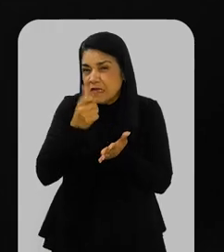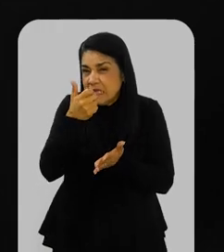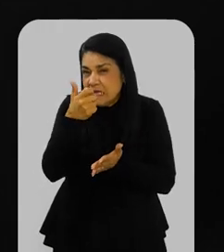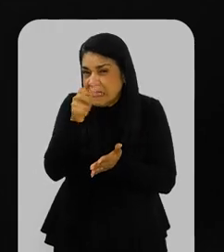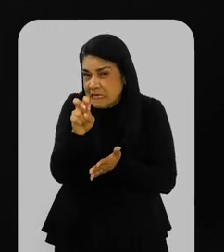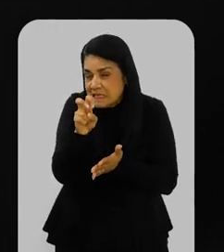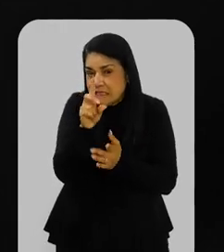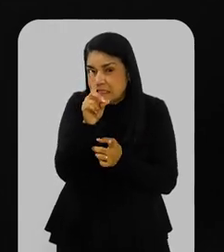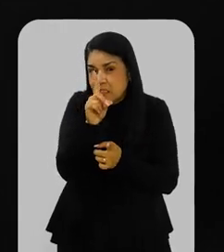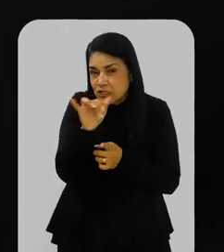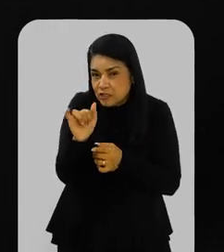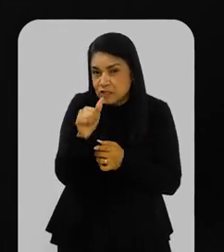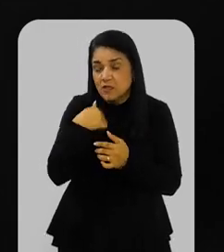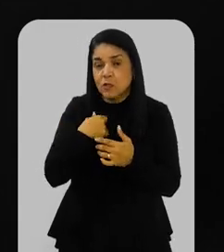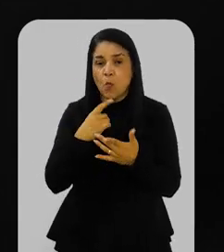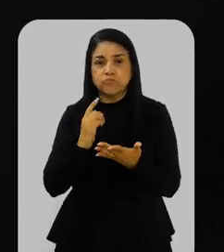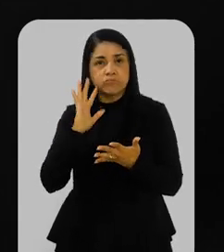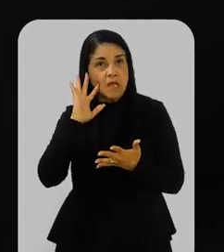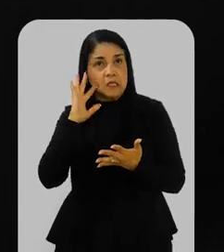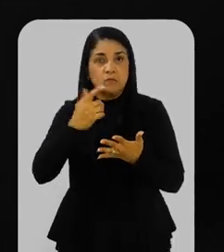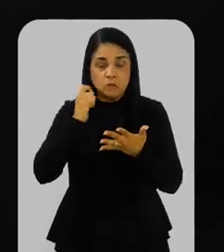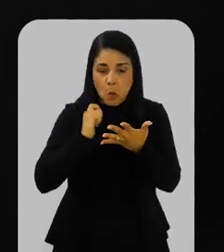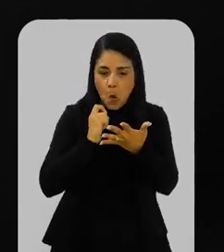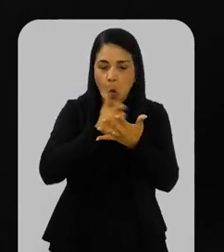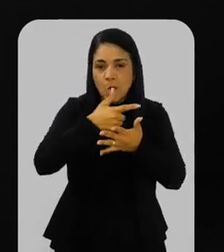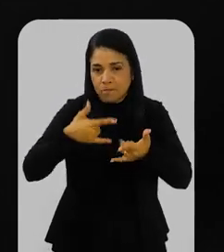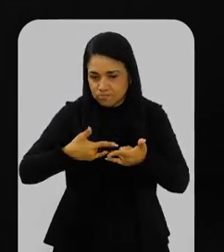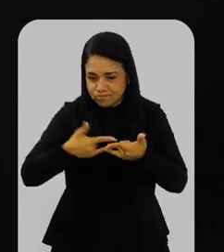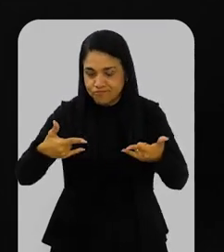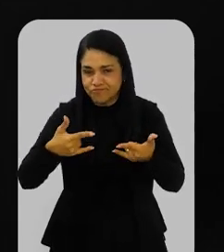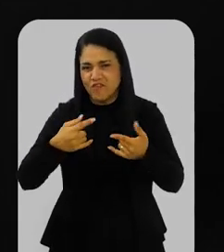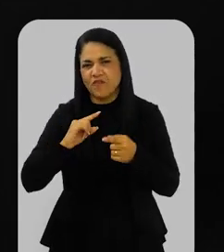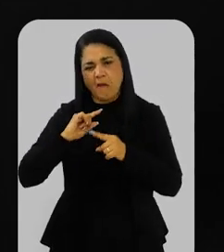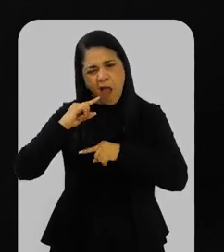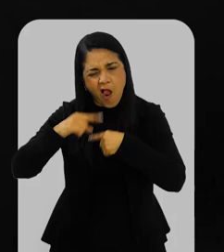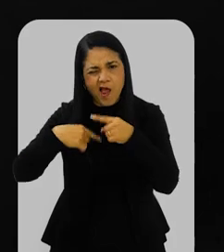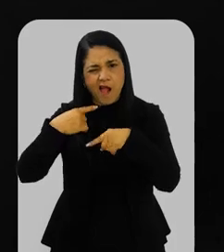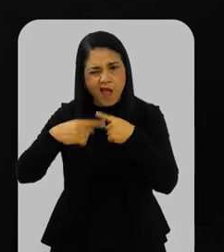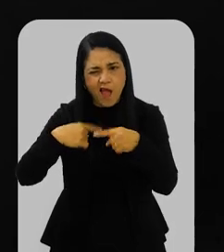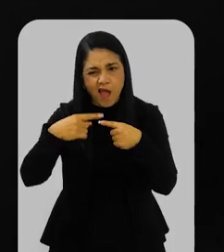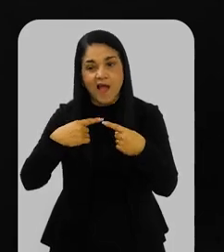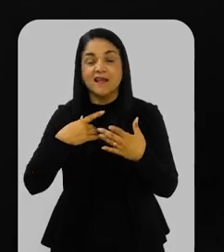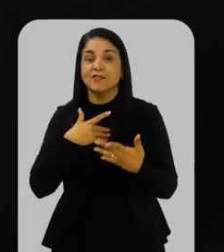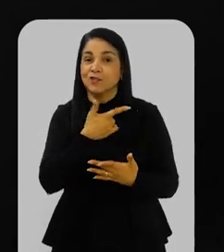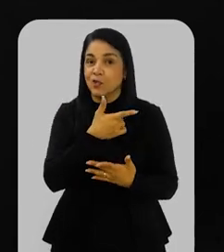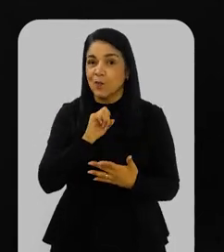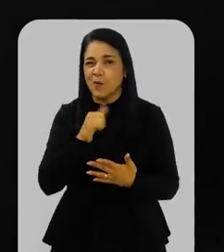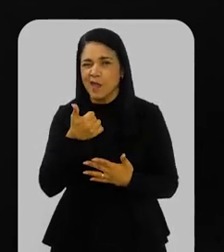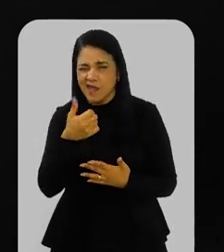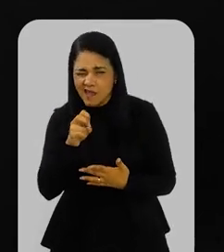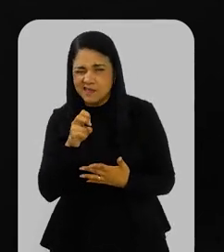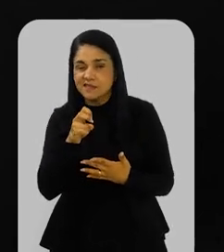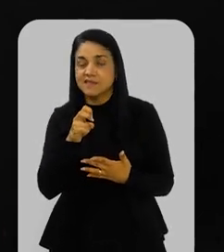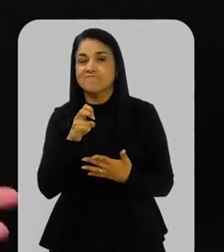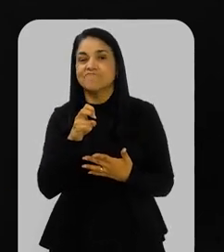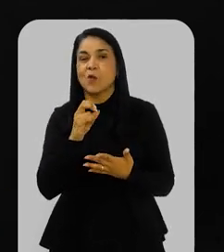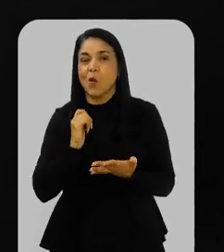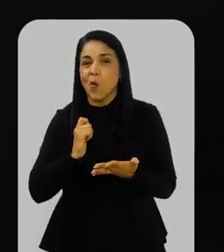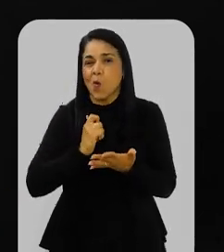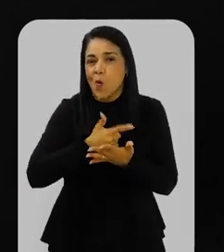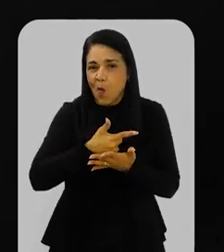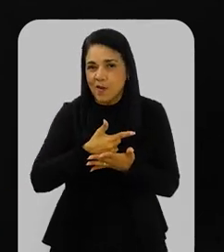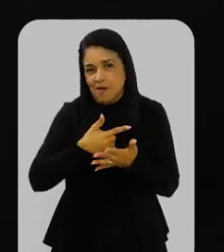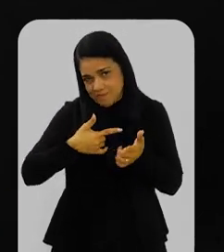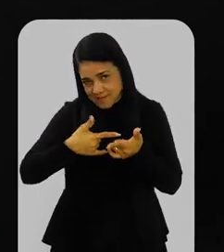para o festival. Eu resolvi comprar uma passagem, eu ficava postergando, ir, postergando, postergando. E aí, em 2015, eu resolvi, faltando 15